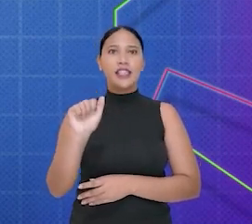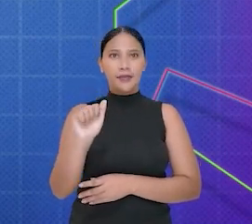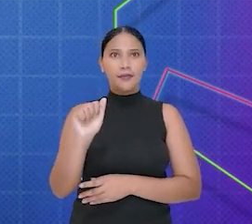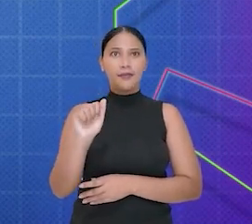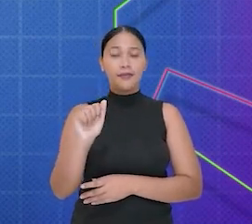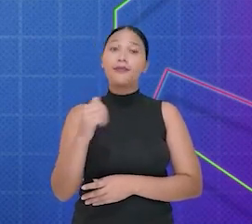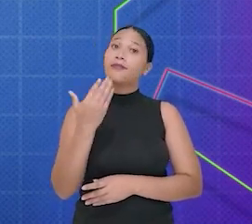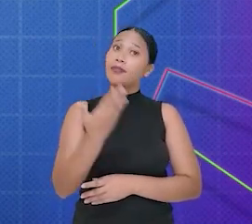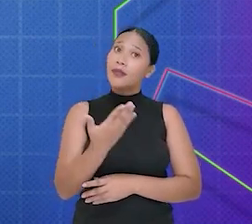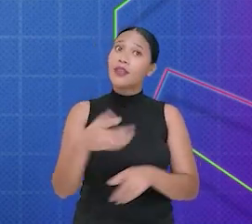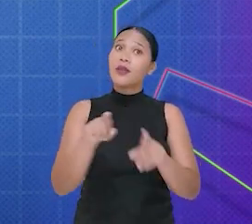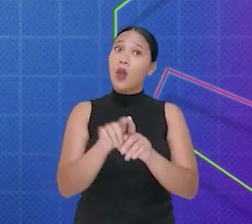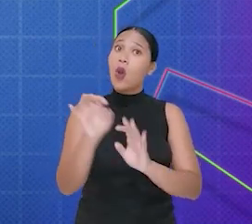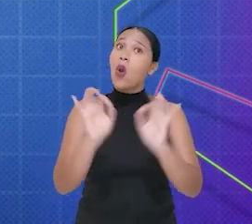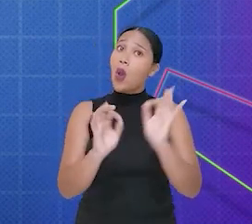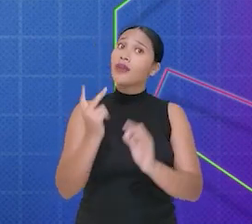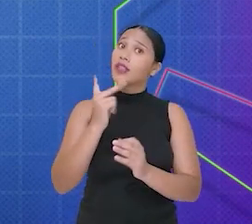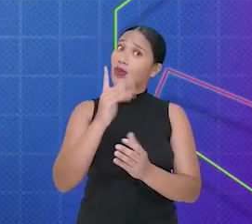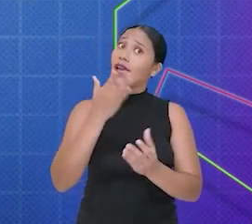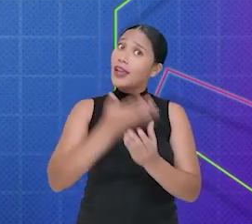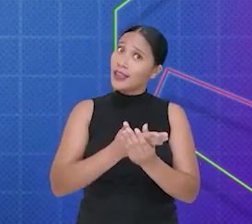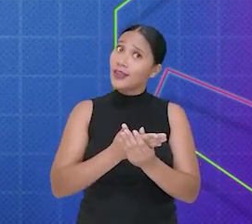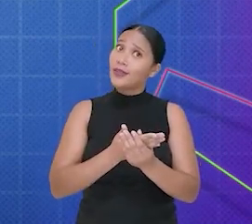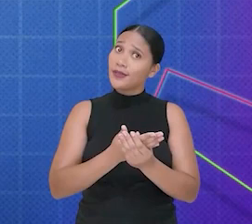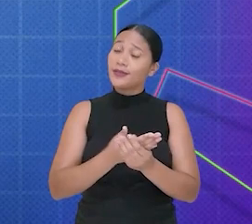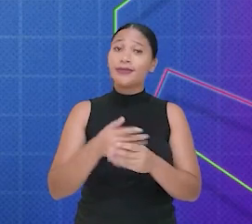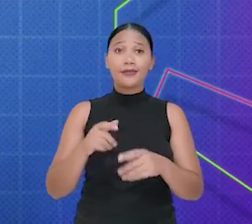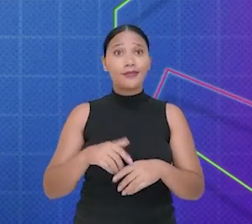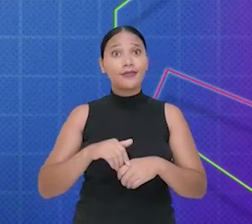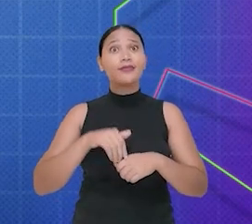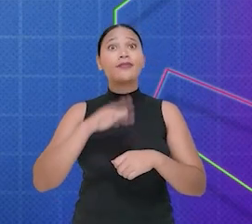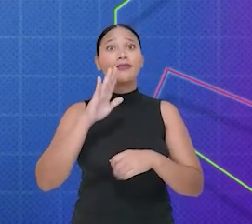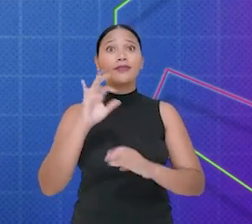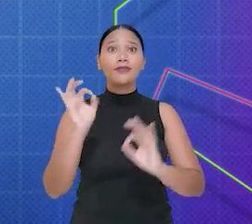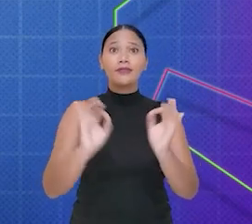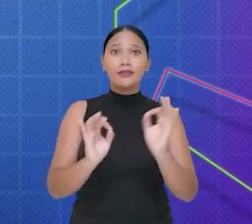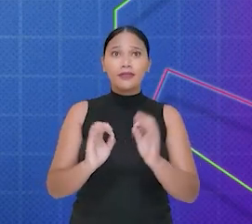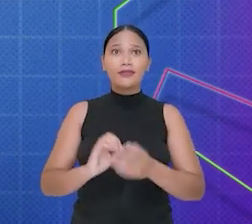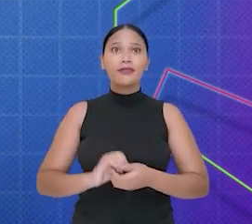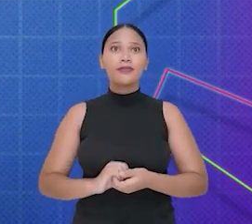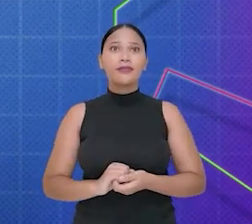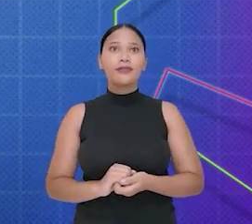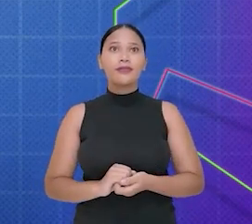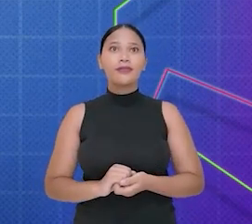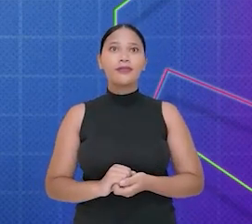janela de resultados de busca. Organize os seus arquivos. Quanto mais